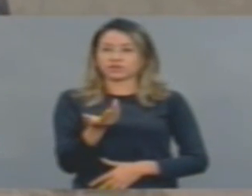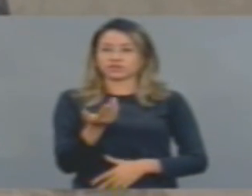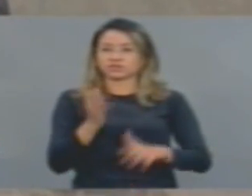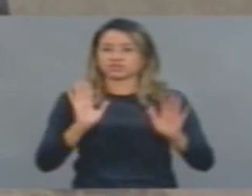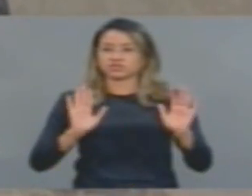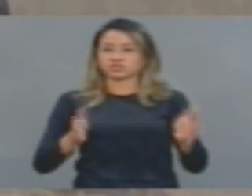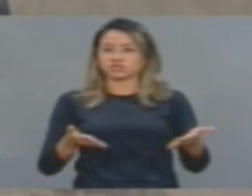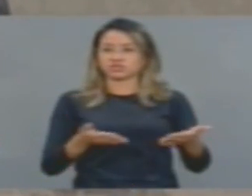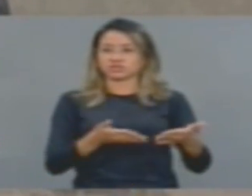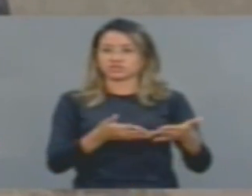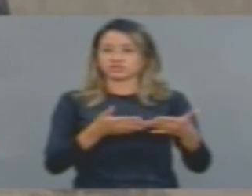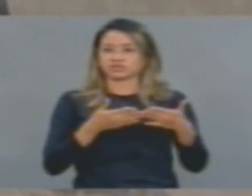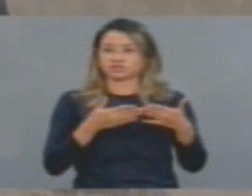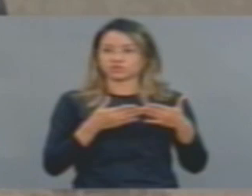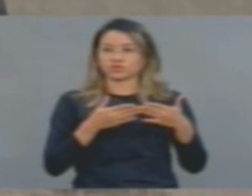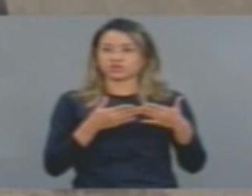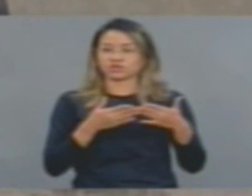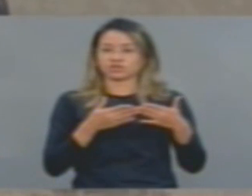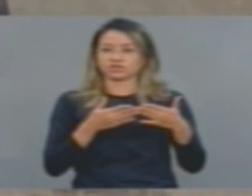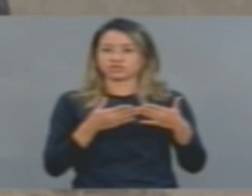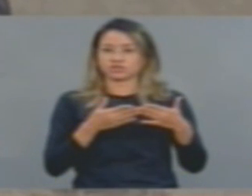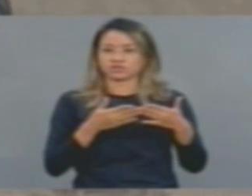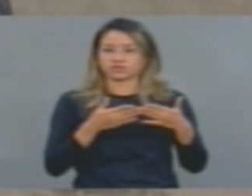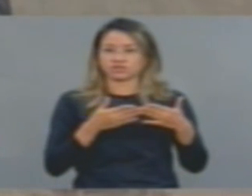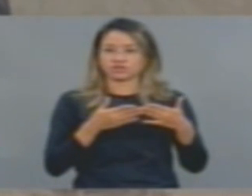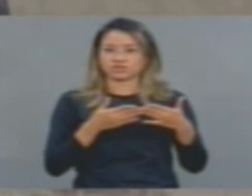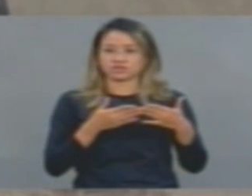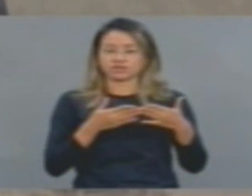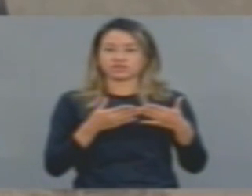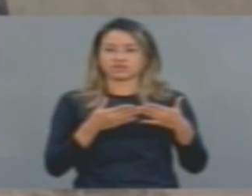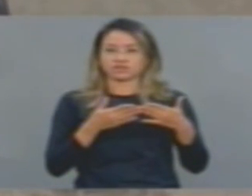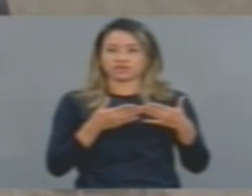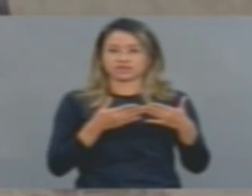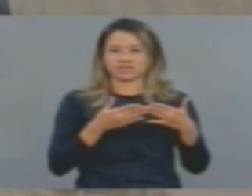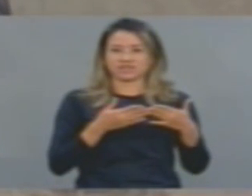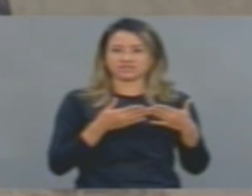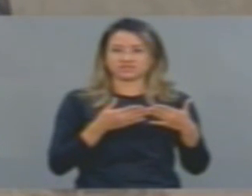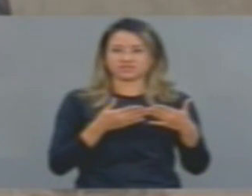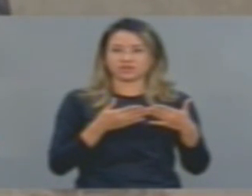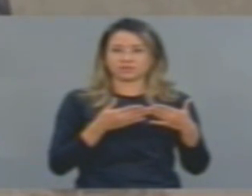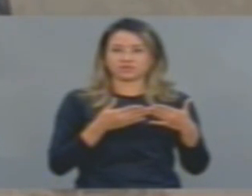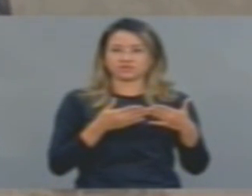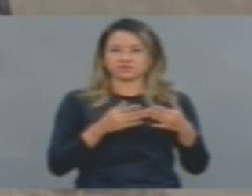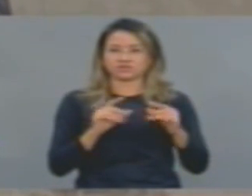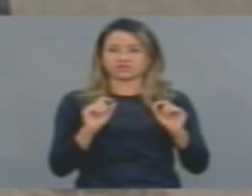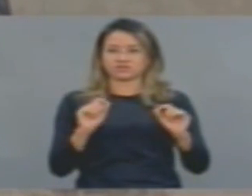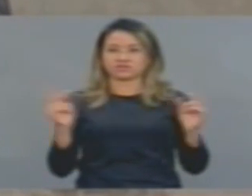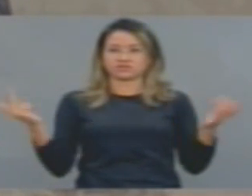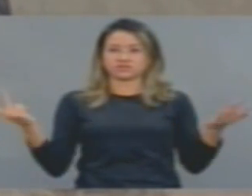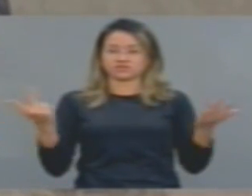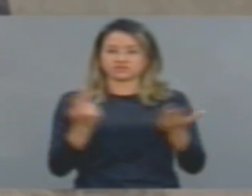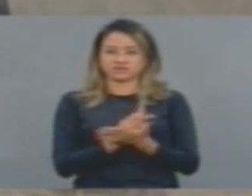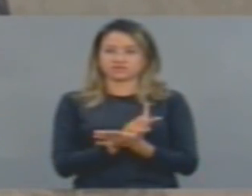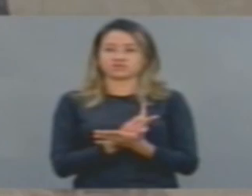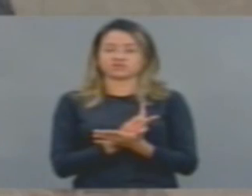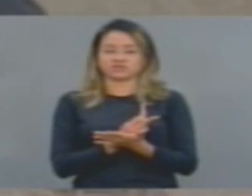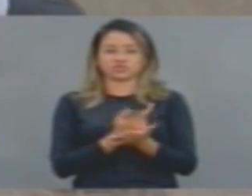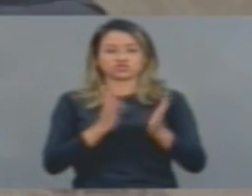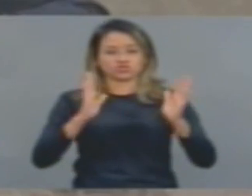Eles já mandam o adolescente para a unidade, já em regime